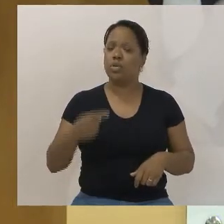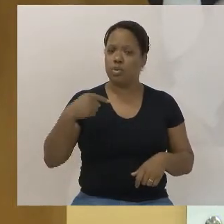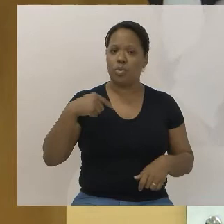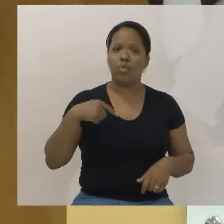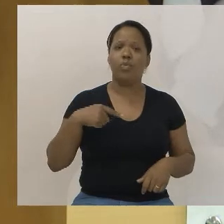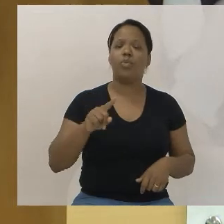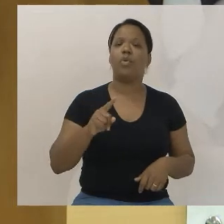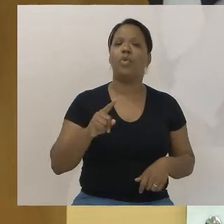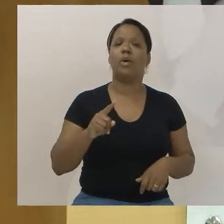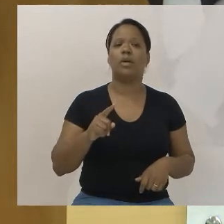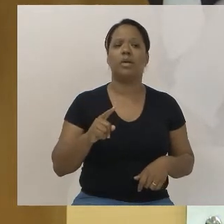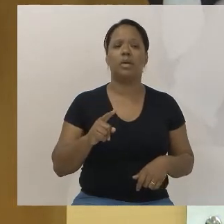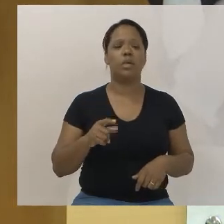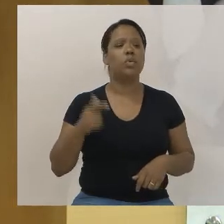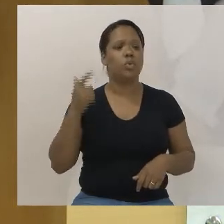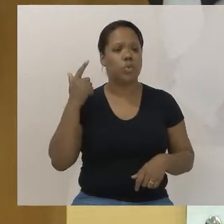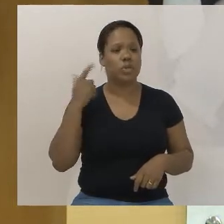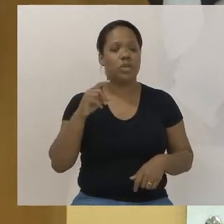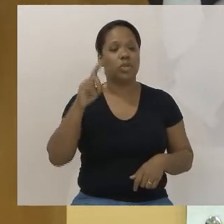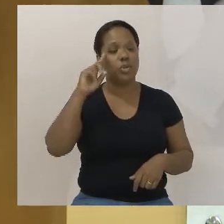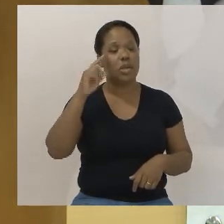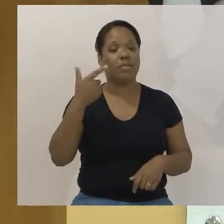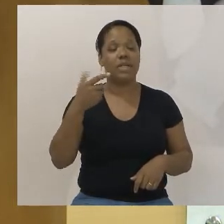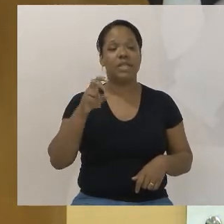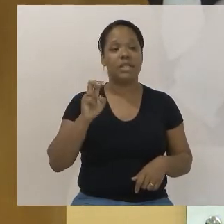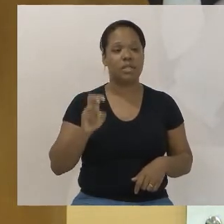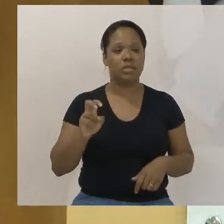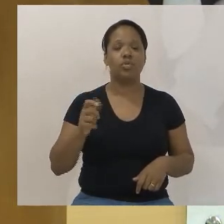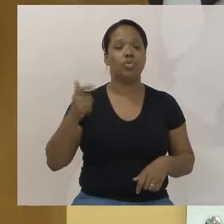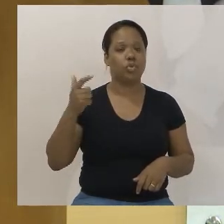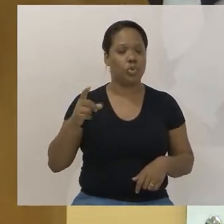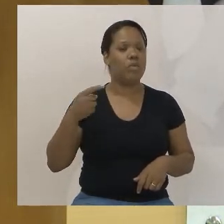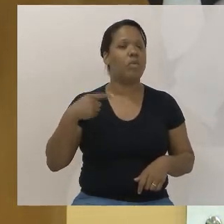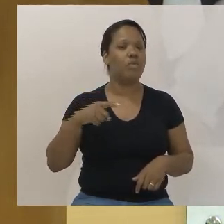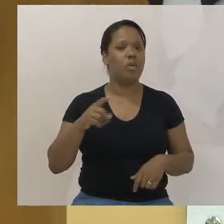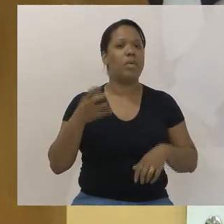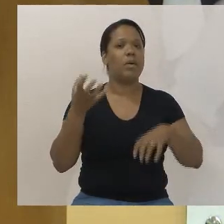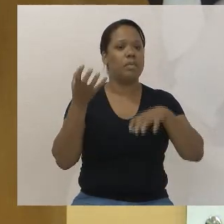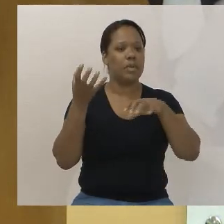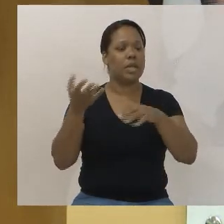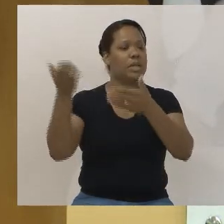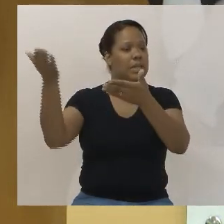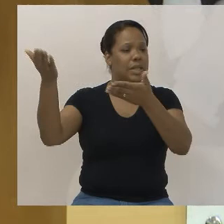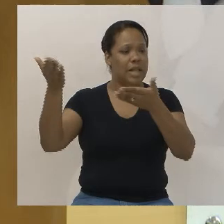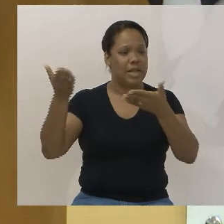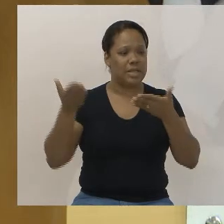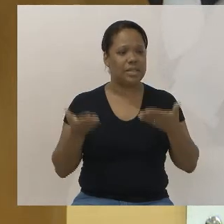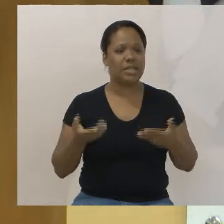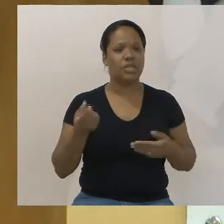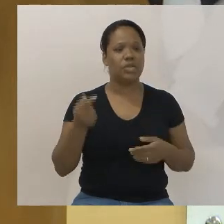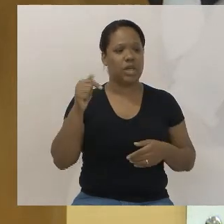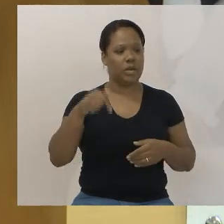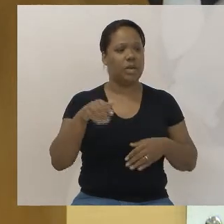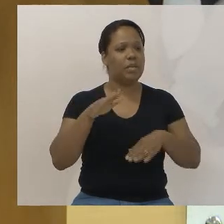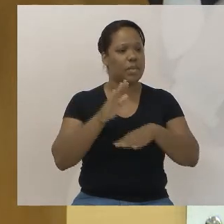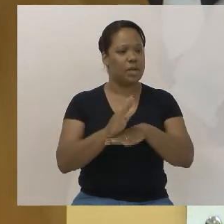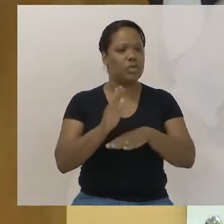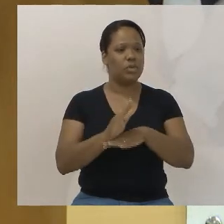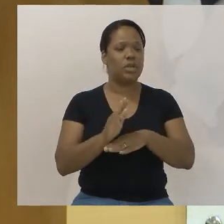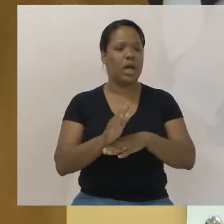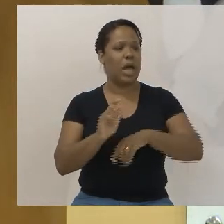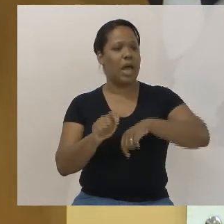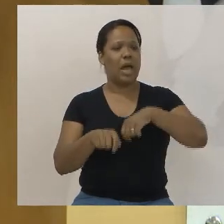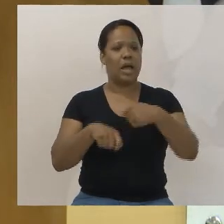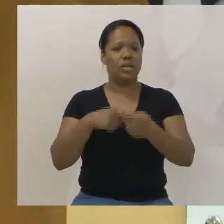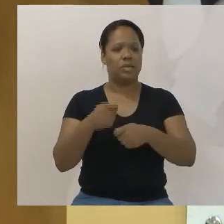correndo atrás inclusive dia 25 agora estou indo de novo a brasília para trazer mais recursos para essa cidade agora a administração